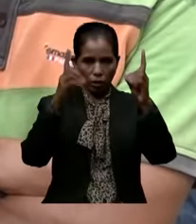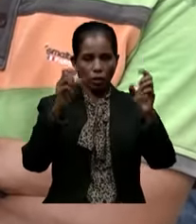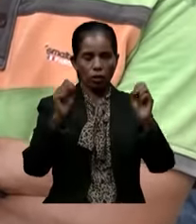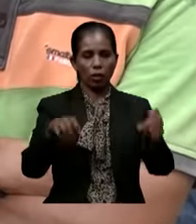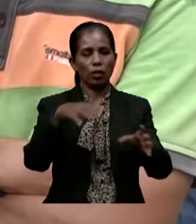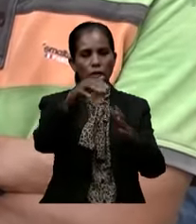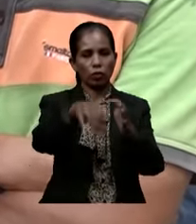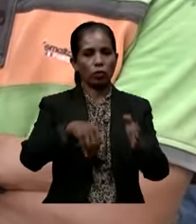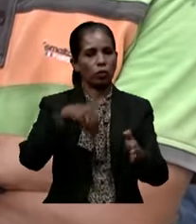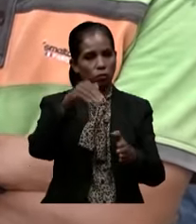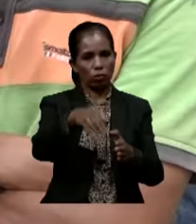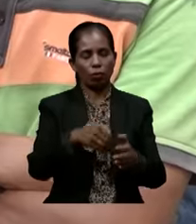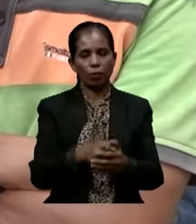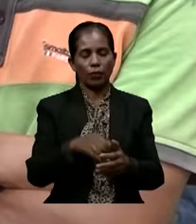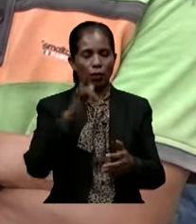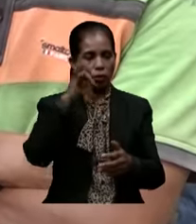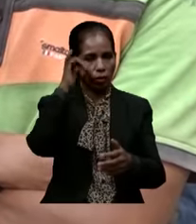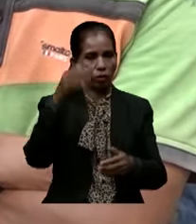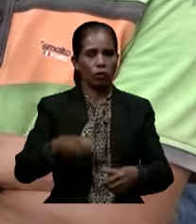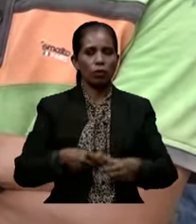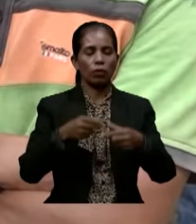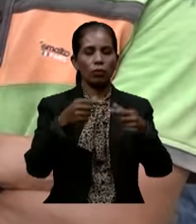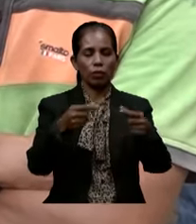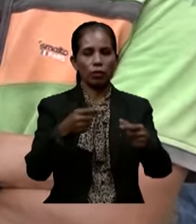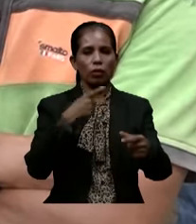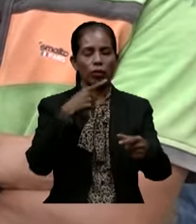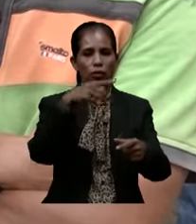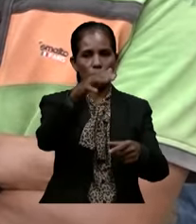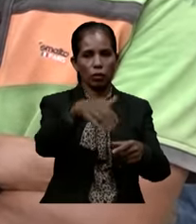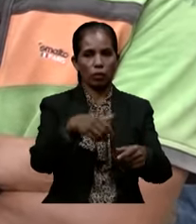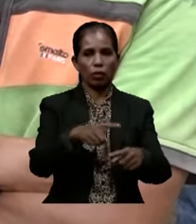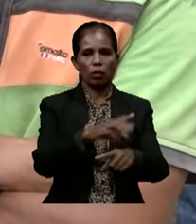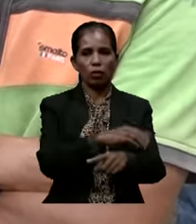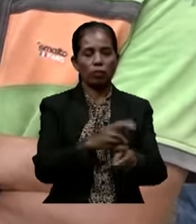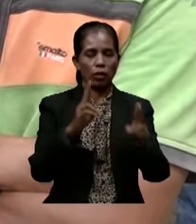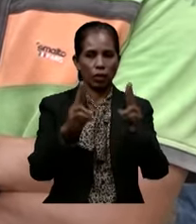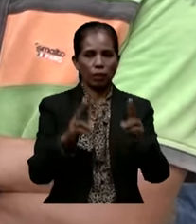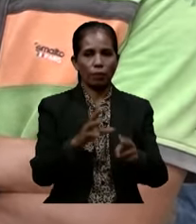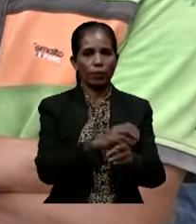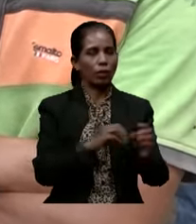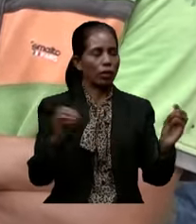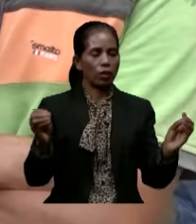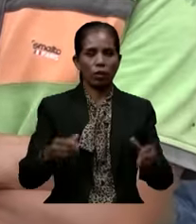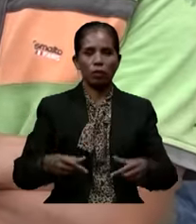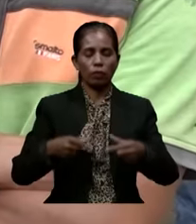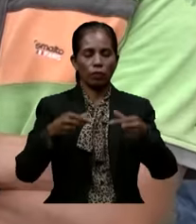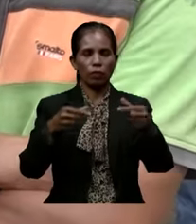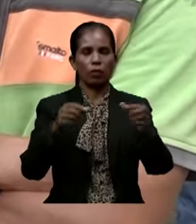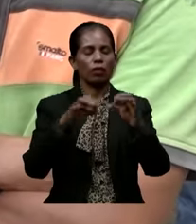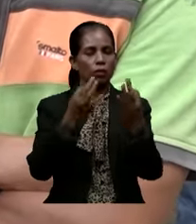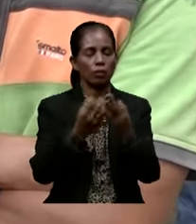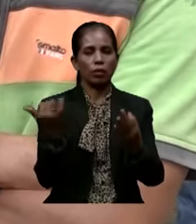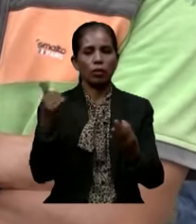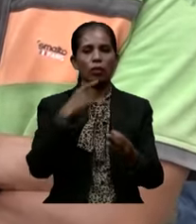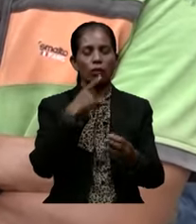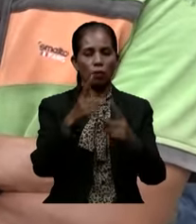sobo Tama nema kursi fo dun orientasau sobu dan nemo ne sobu urgente dun. La fo anesa uinga familia sira kulia